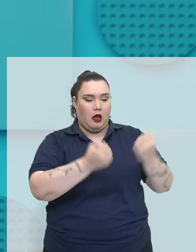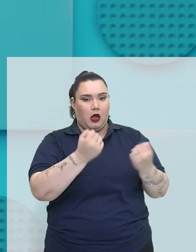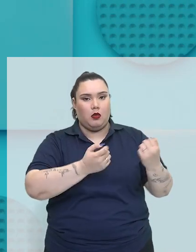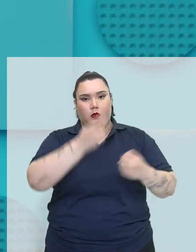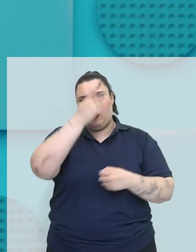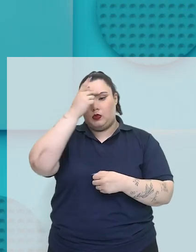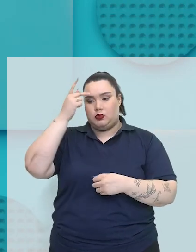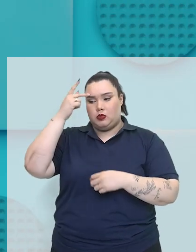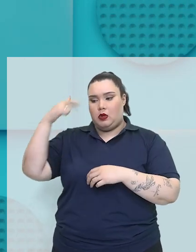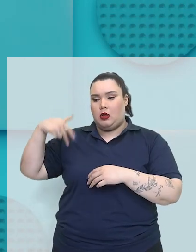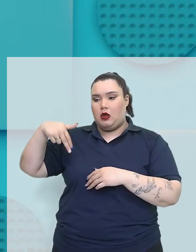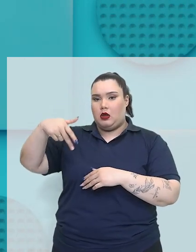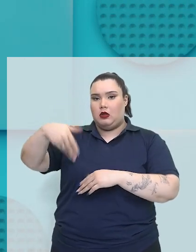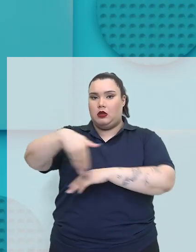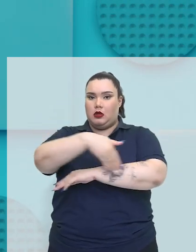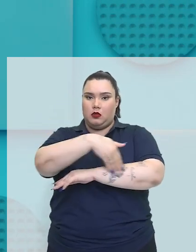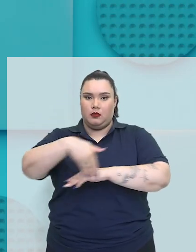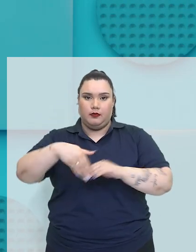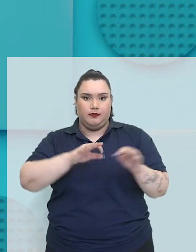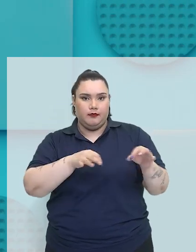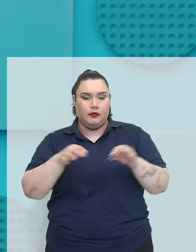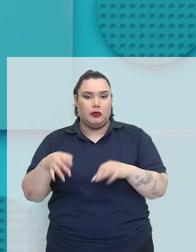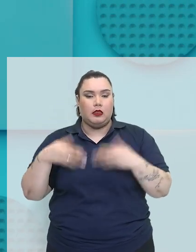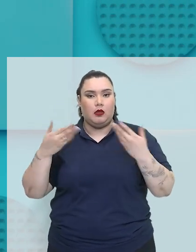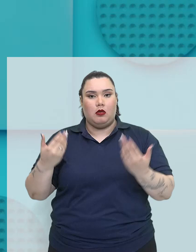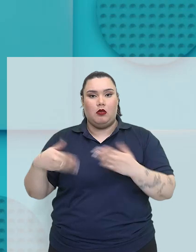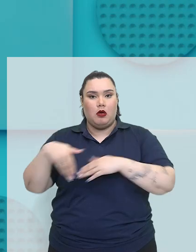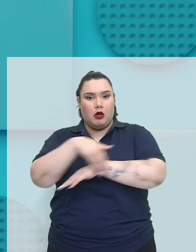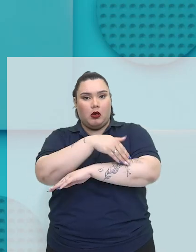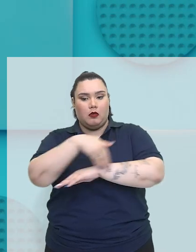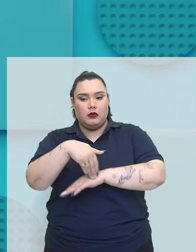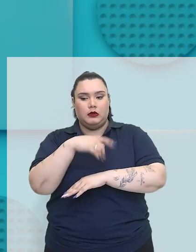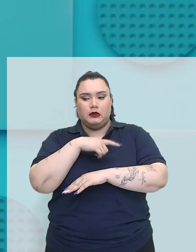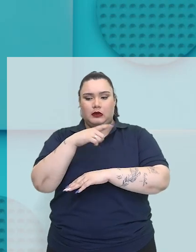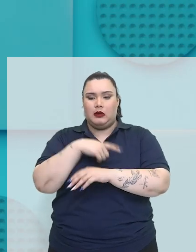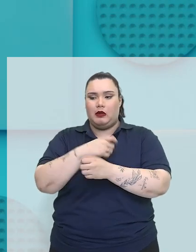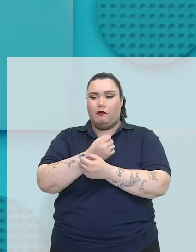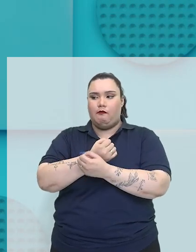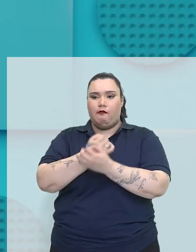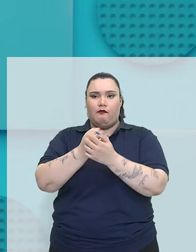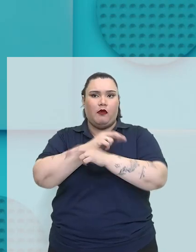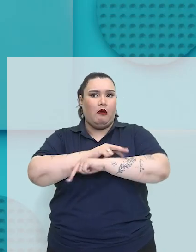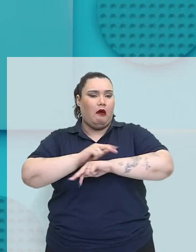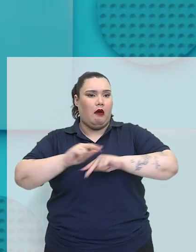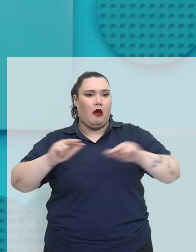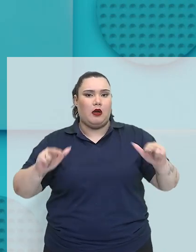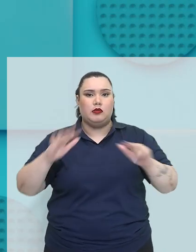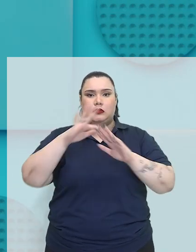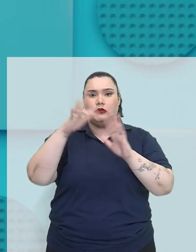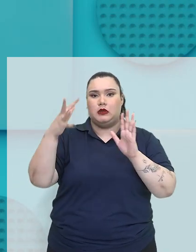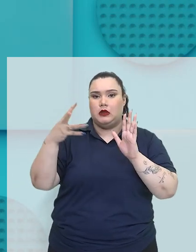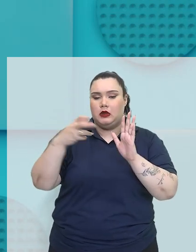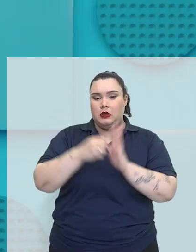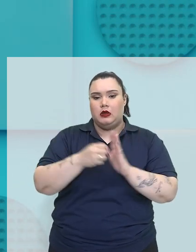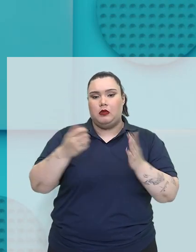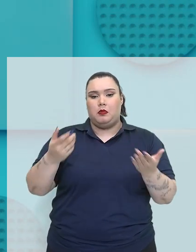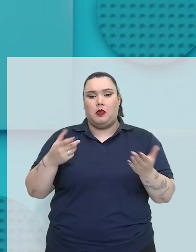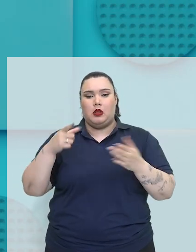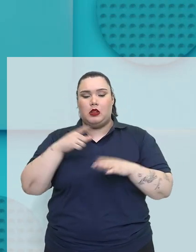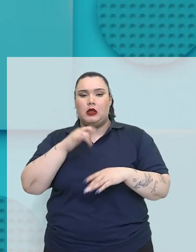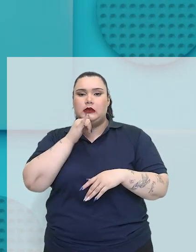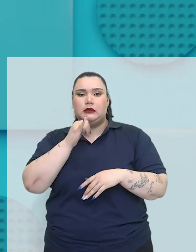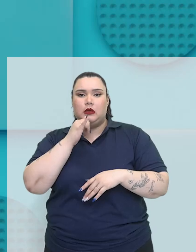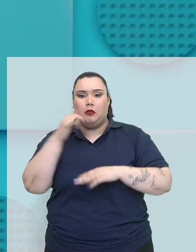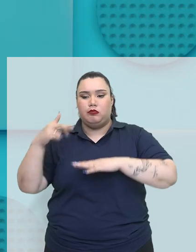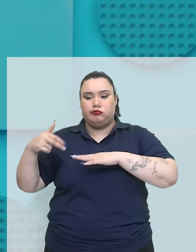nas ruas, certo? Então, as ruas, por exemplo, está cheia de código, né? A faixa que a pessoa utiliza